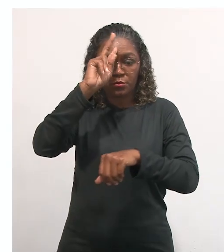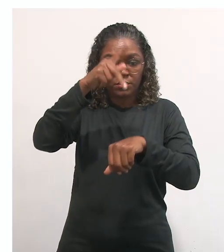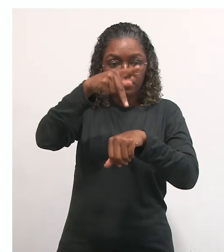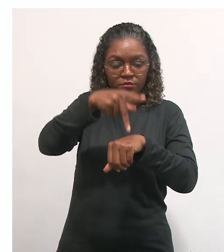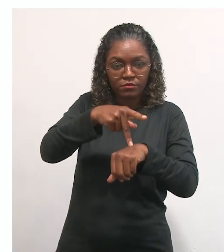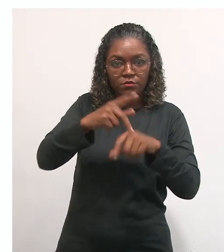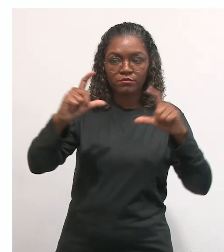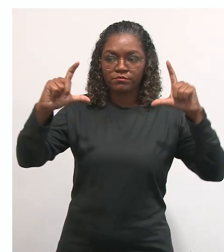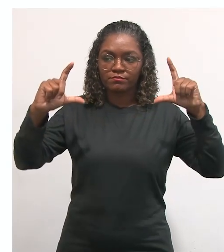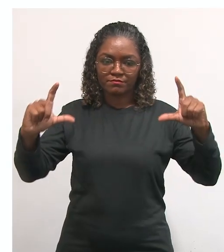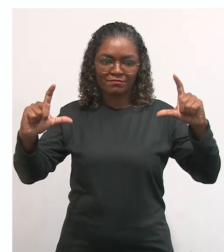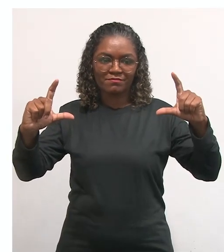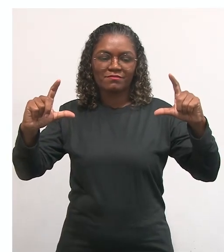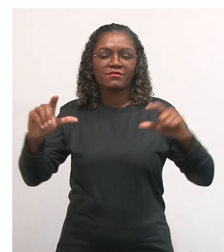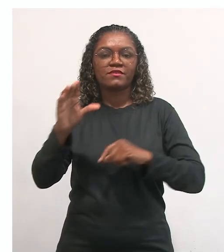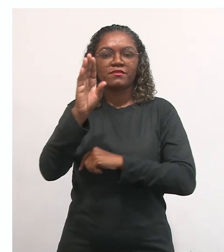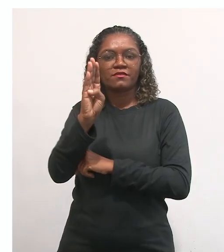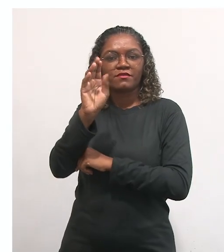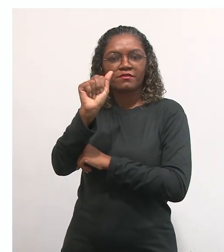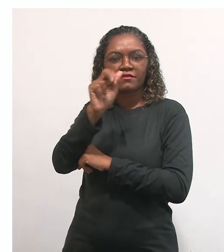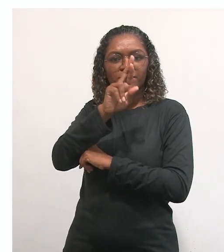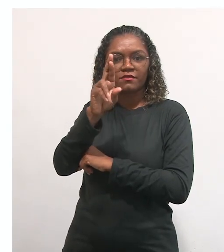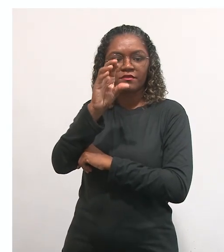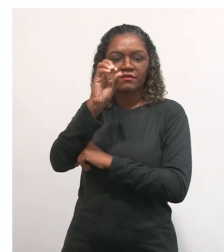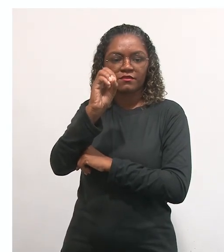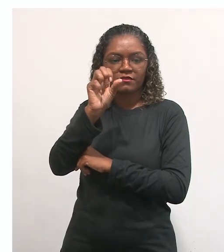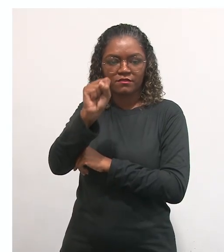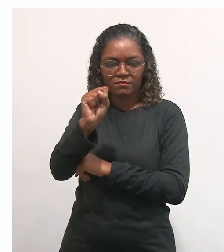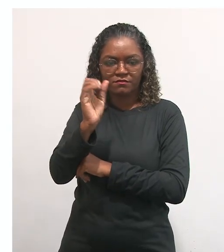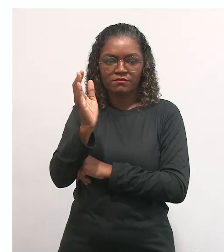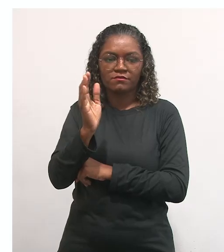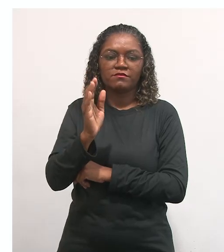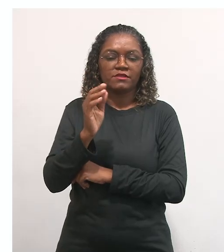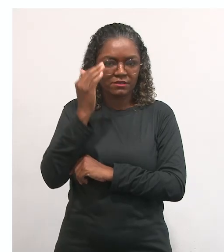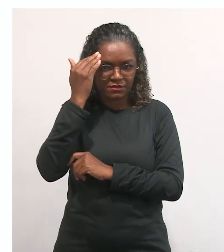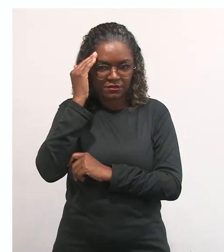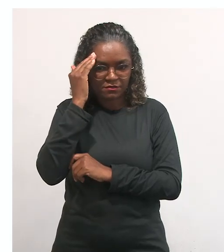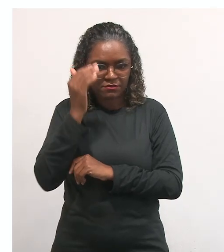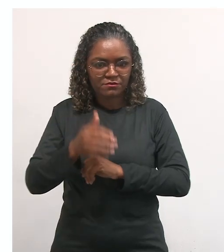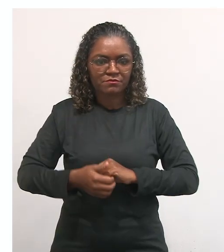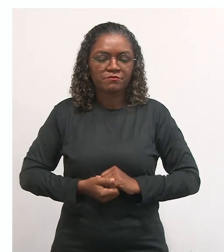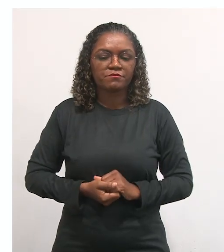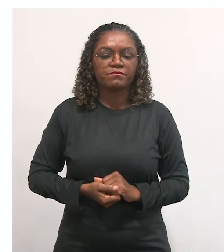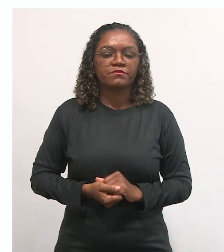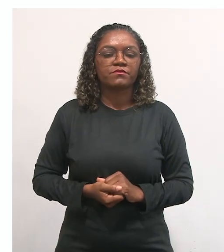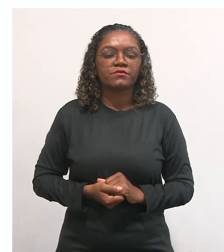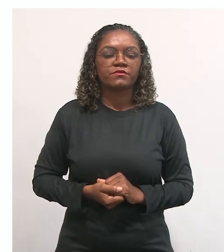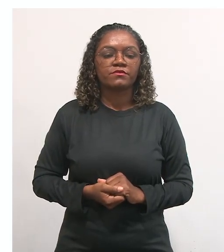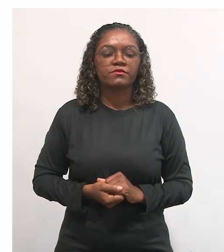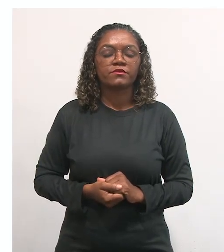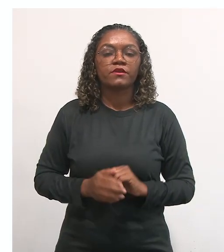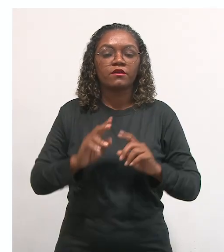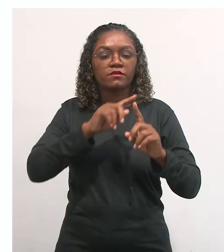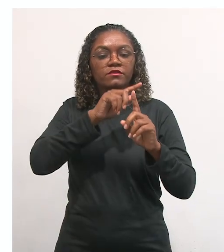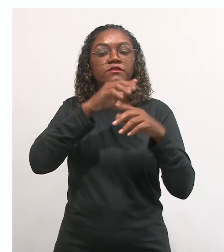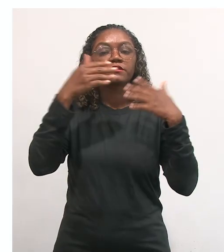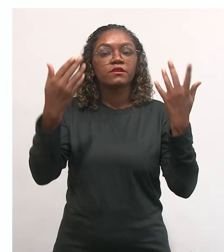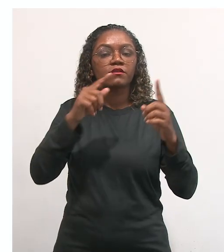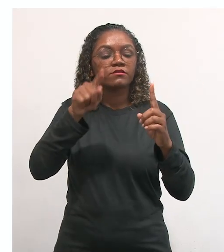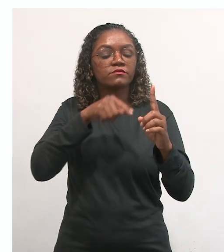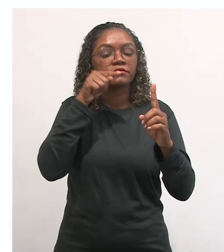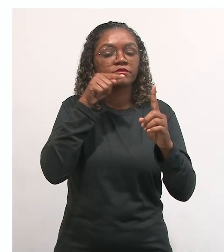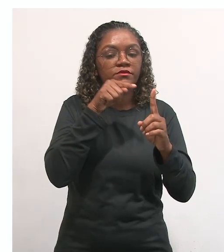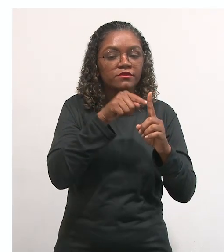14 né o ano 2000 página 14 é a partir de interrogações formuladas então aqui ó a finalidade da pesquisa